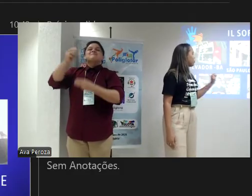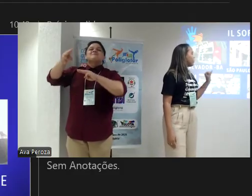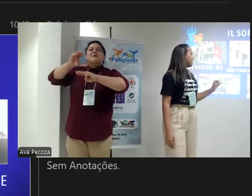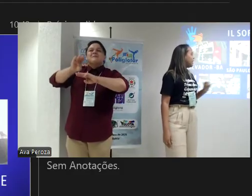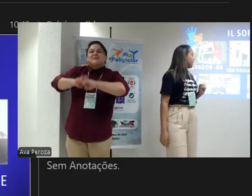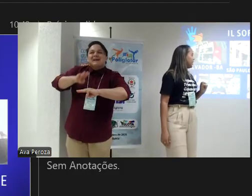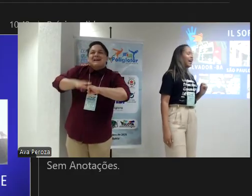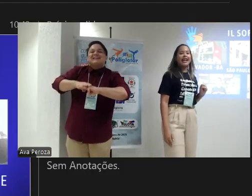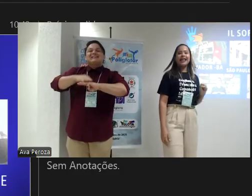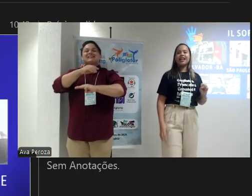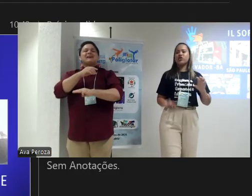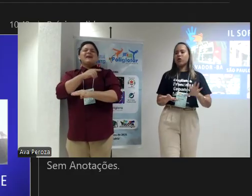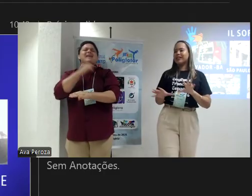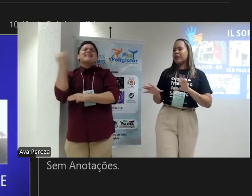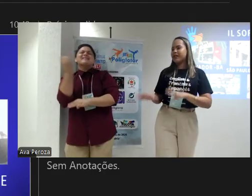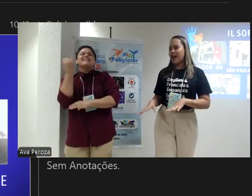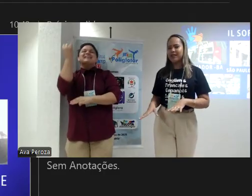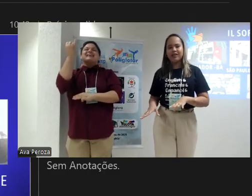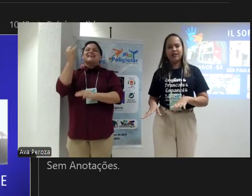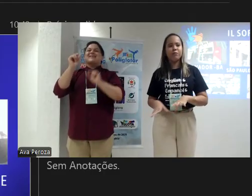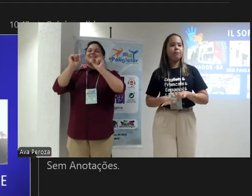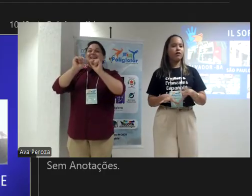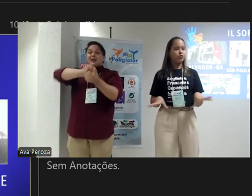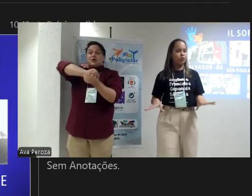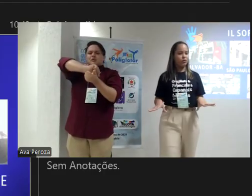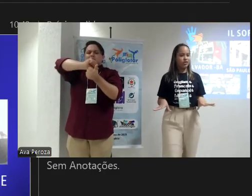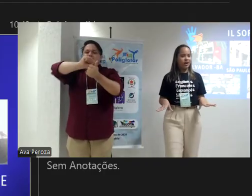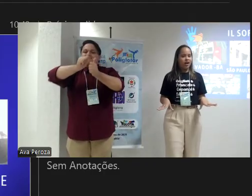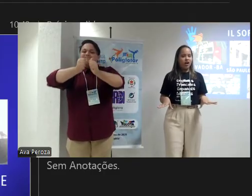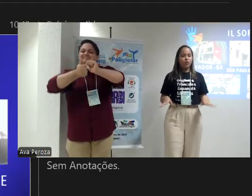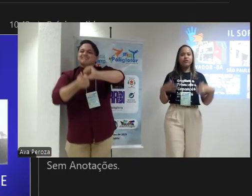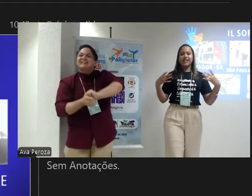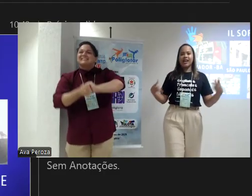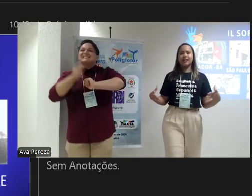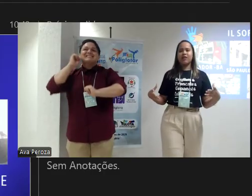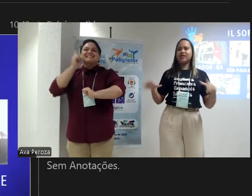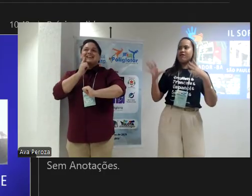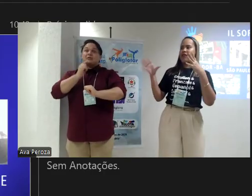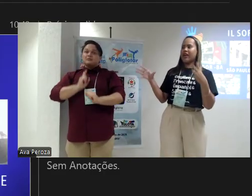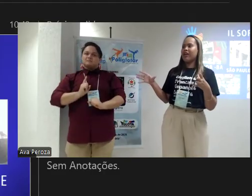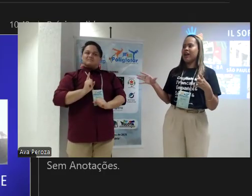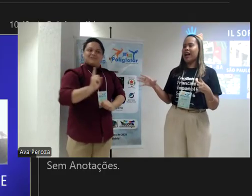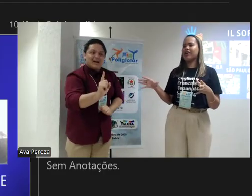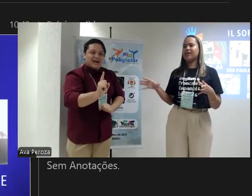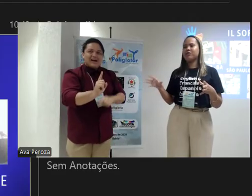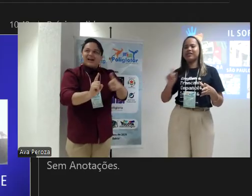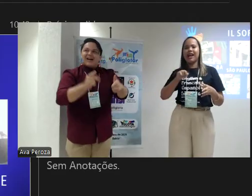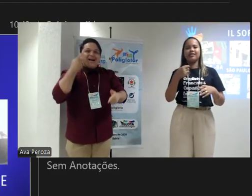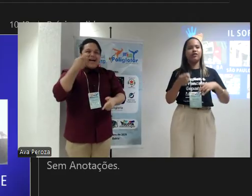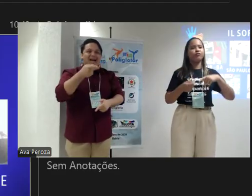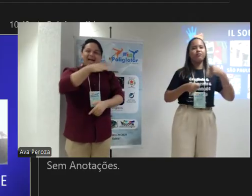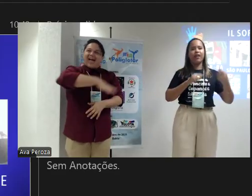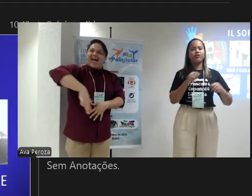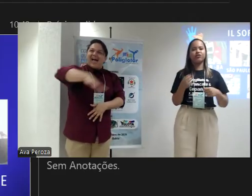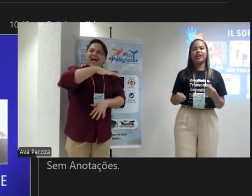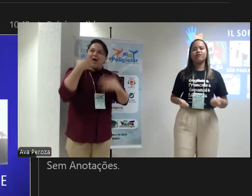essa sorveteria é que ela é toda adaptada para os surdos. Quando você entra, você vê ali sinais